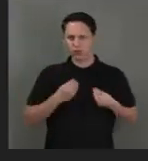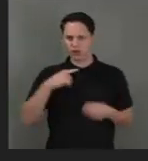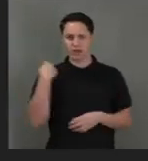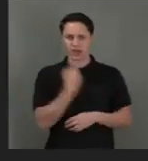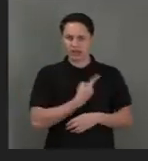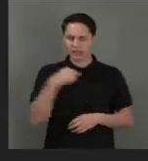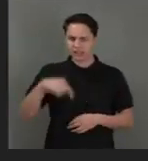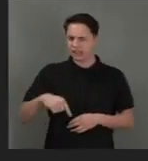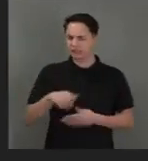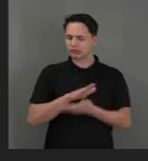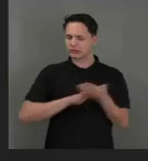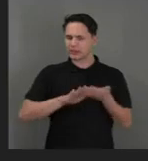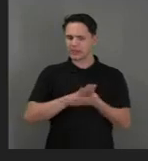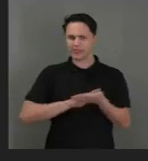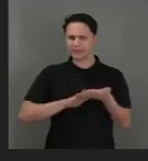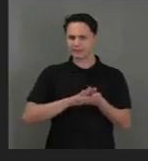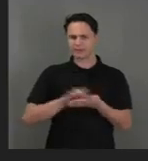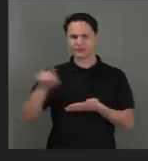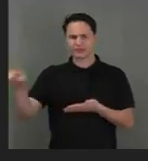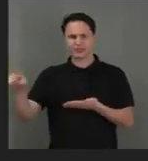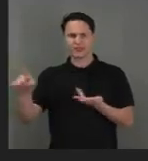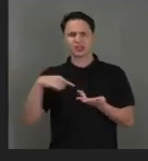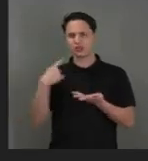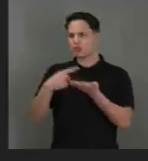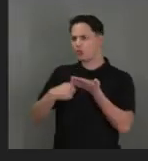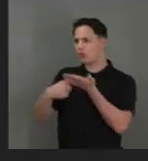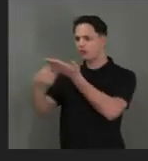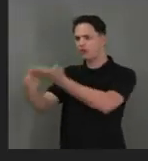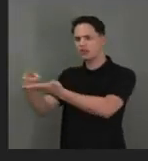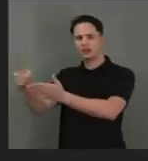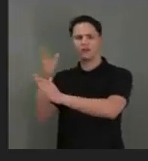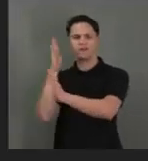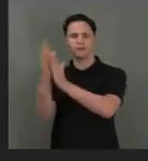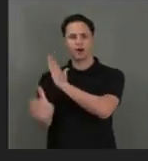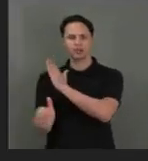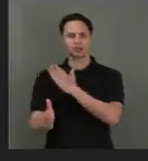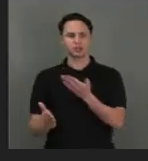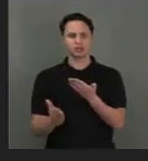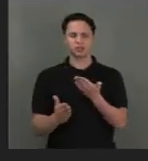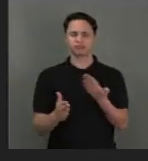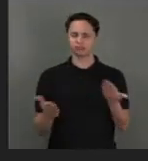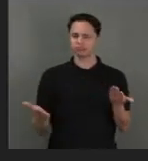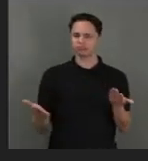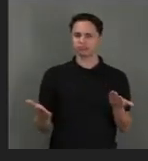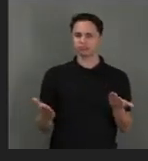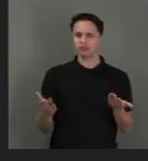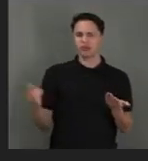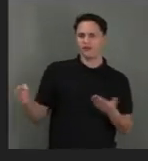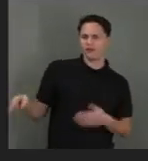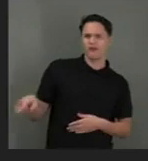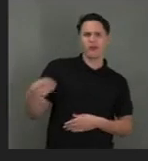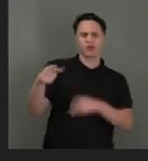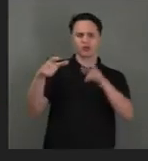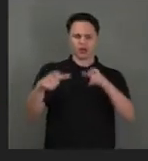né, fugindo de convites do parlamento, especialmente lá na Câmara dos Deputados, indo ao Complexo da Maré,